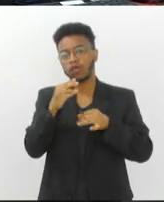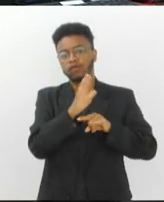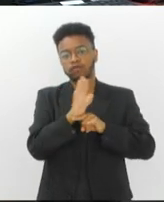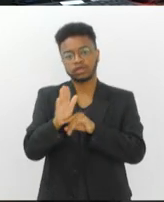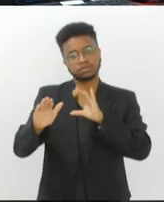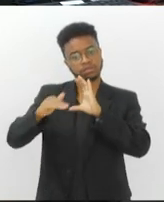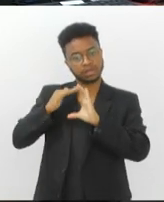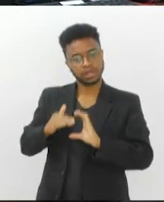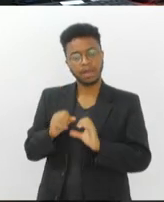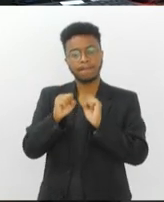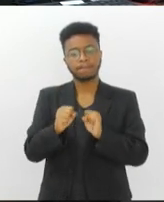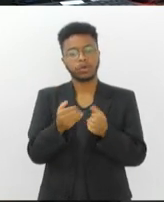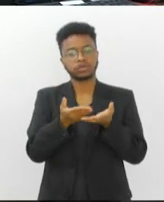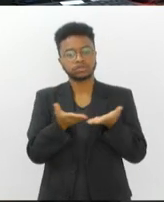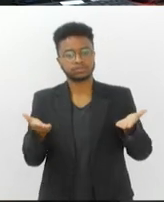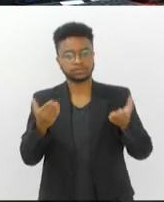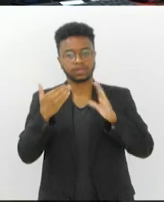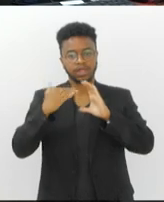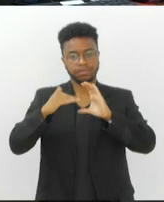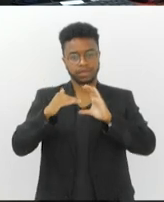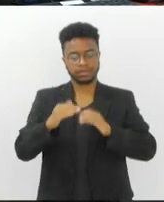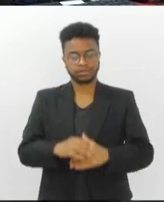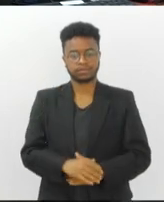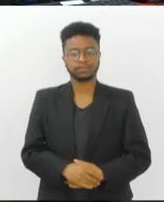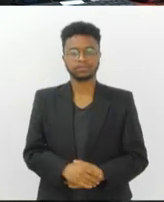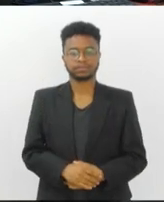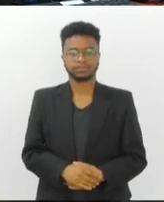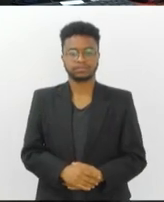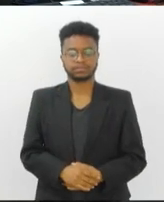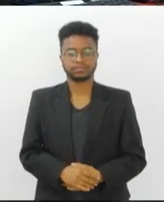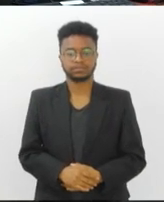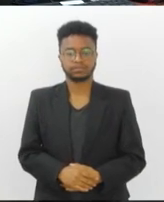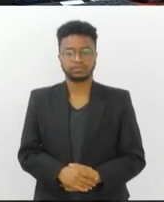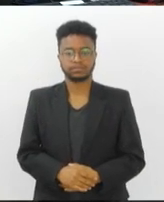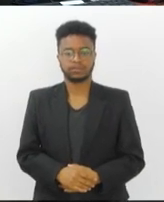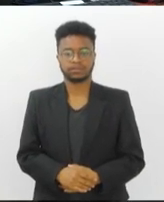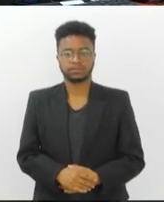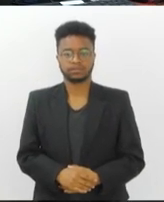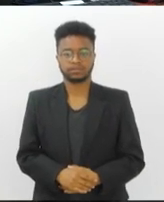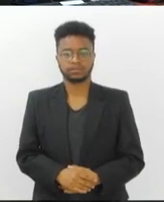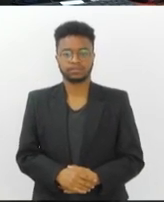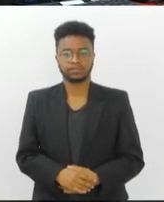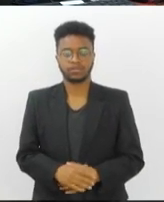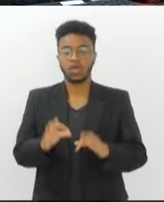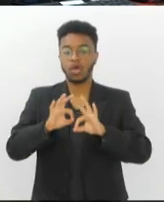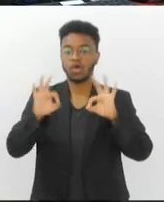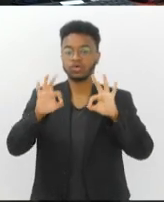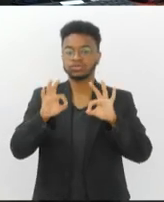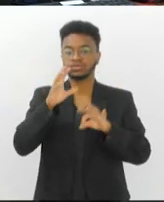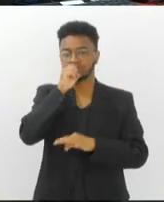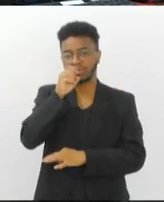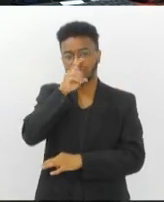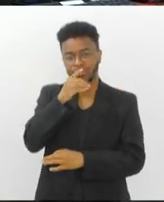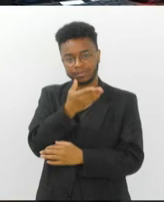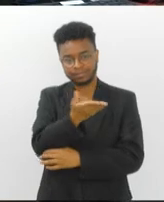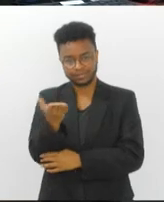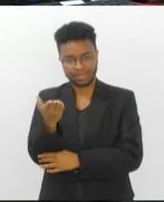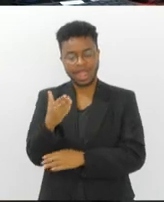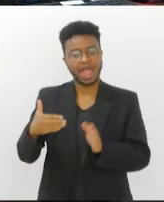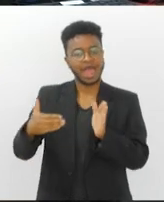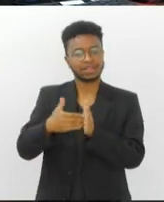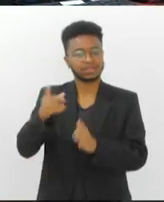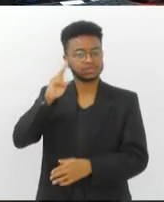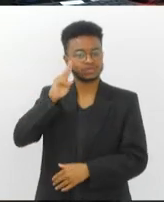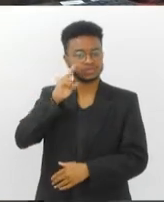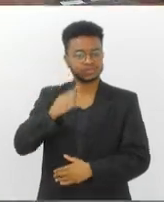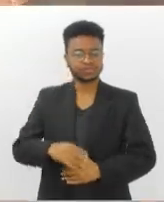cidade, é só acessar nosso e-mail tvalerja, arroba, alerja.rj.gov.br. Um ótimo final de semana para você e até